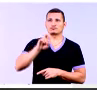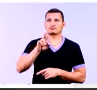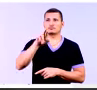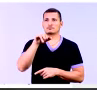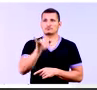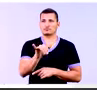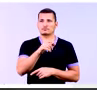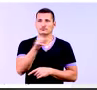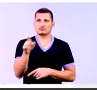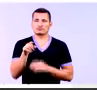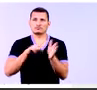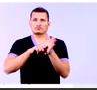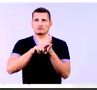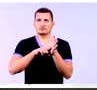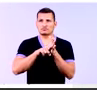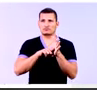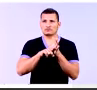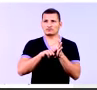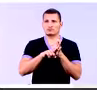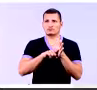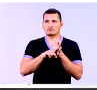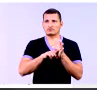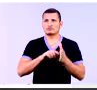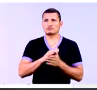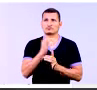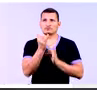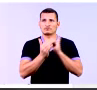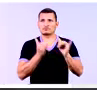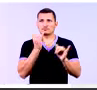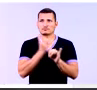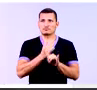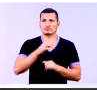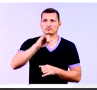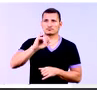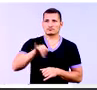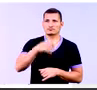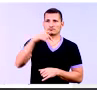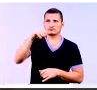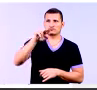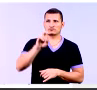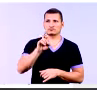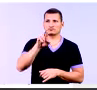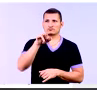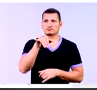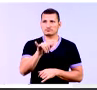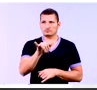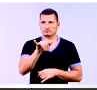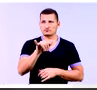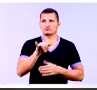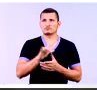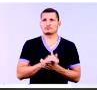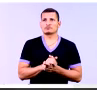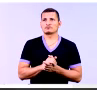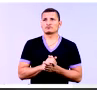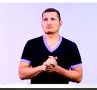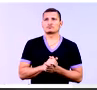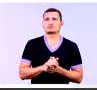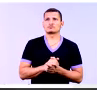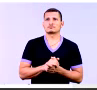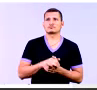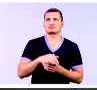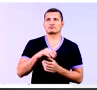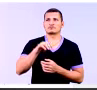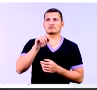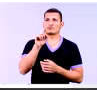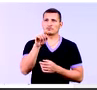Vocês vão pesquisar na internet por jQuery.com, jQuery.com.